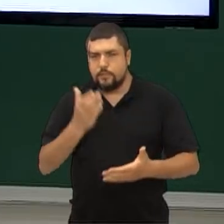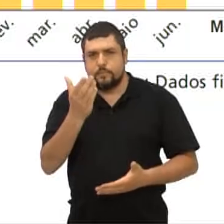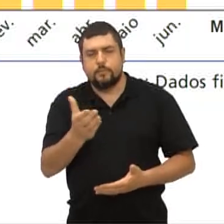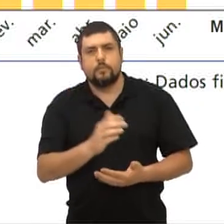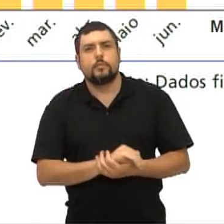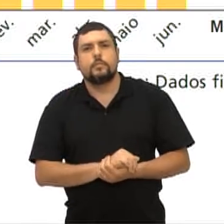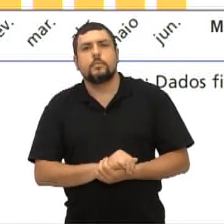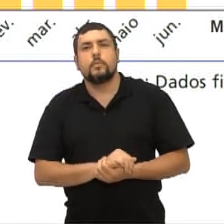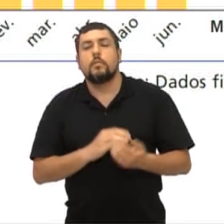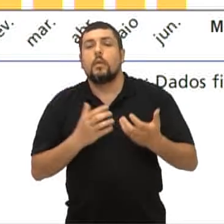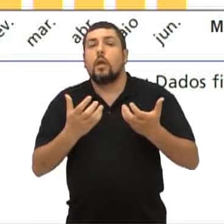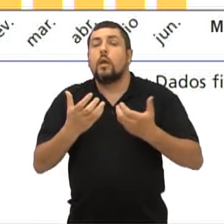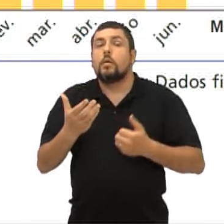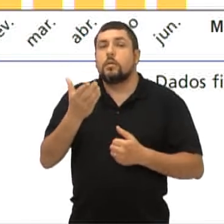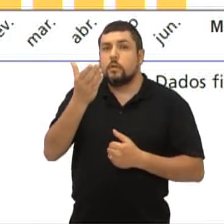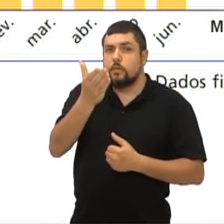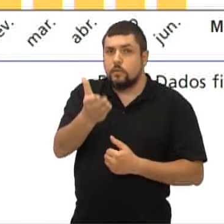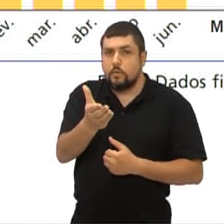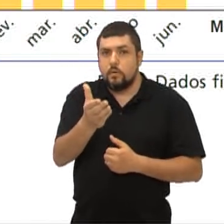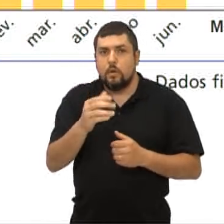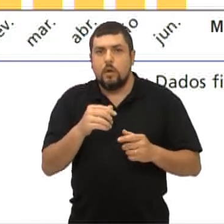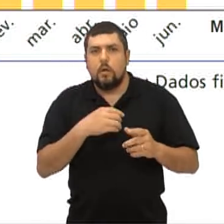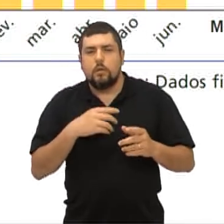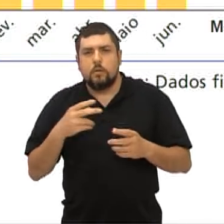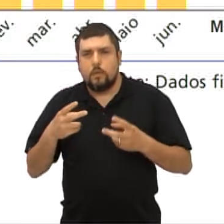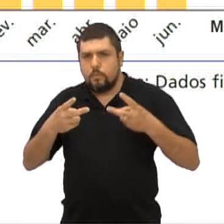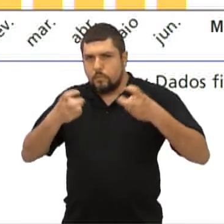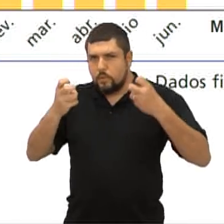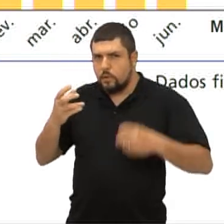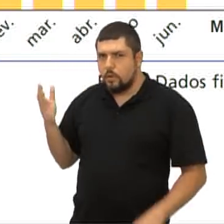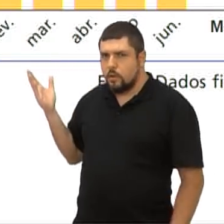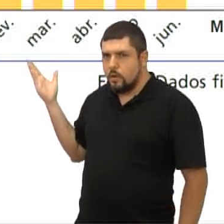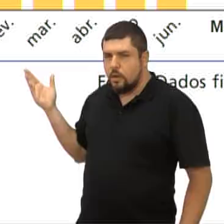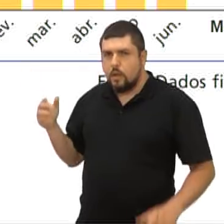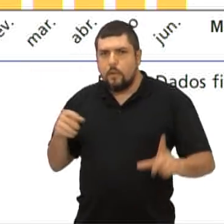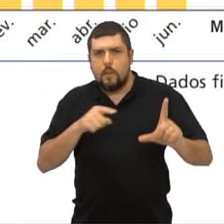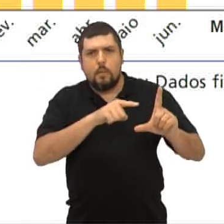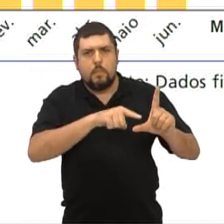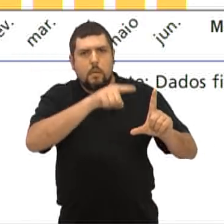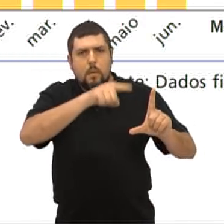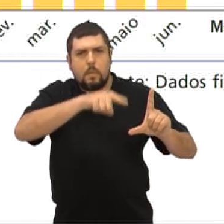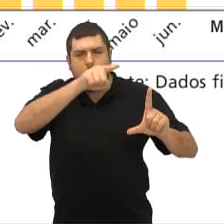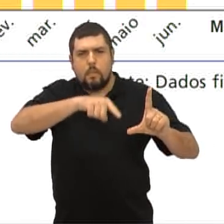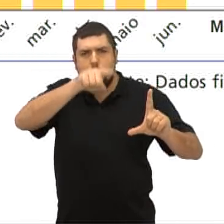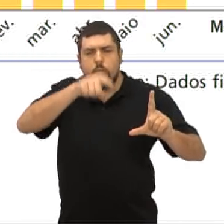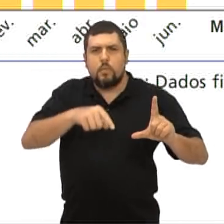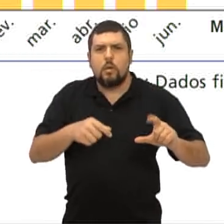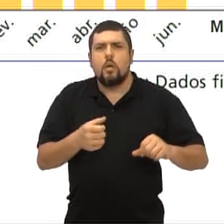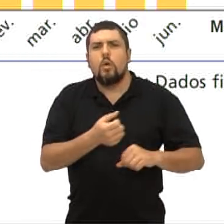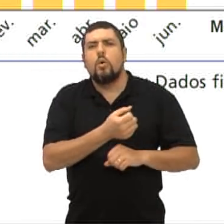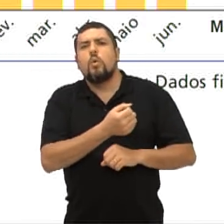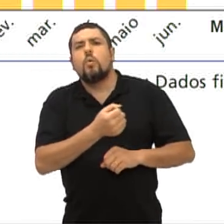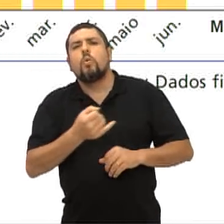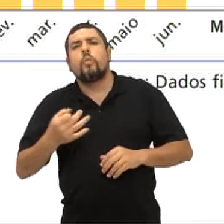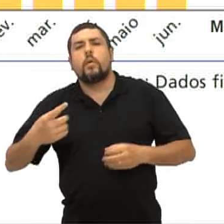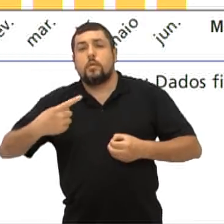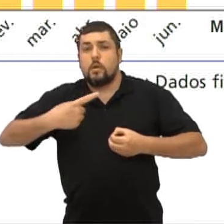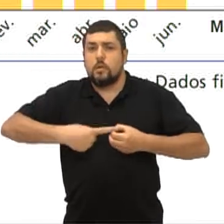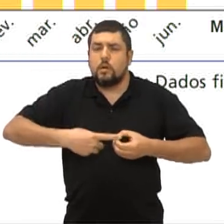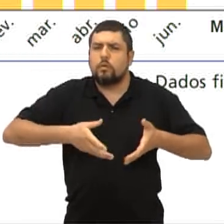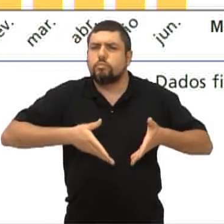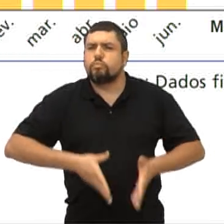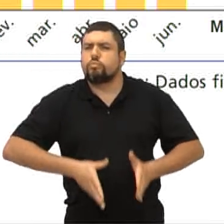Eu quero que vocês peguem o gráfico de barras que indica um número de nascimentos em uma certa cidade, no